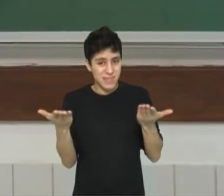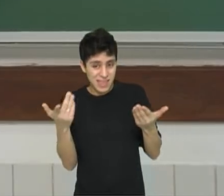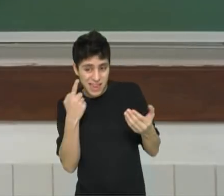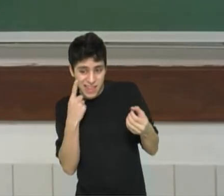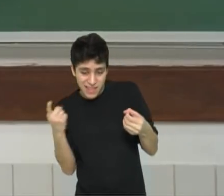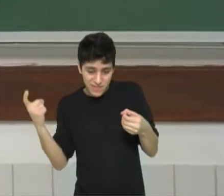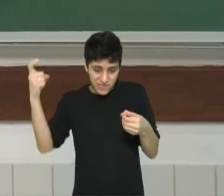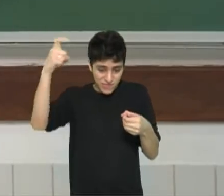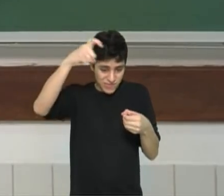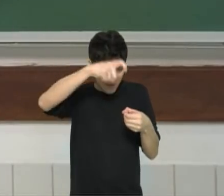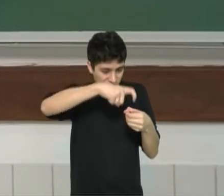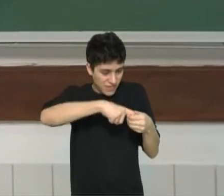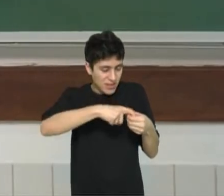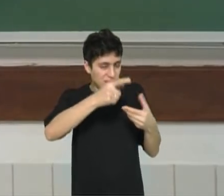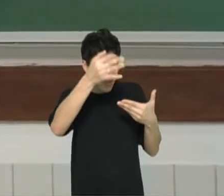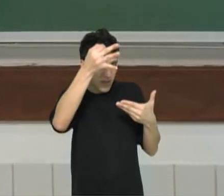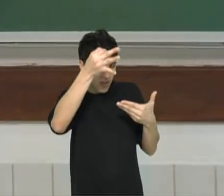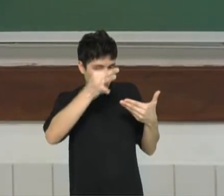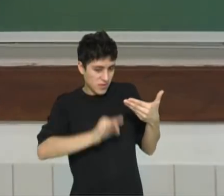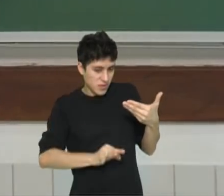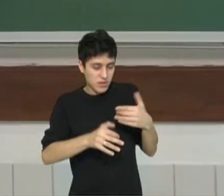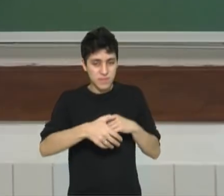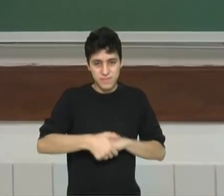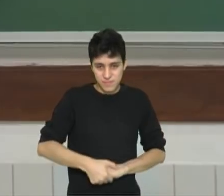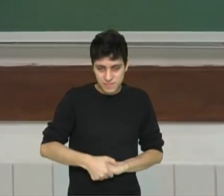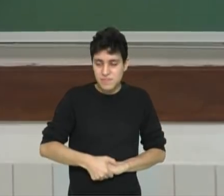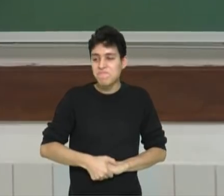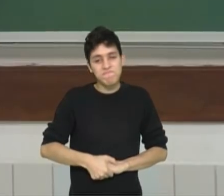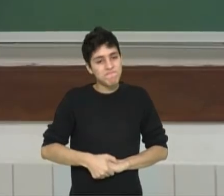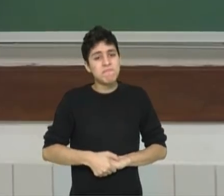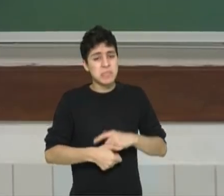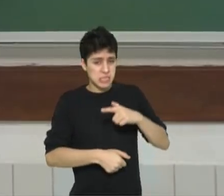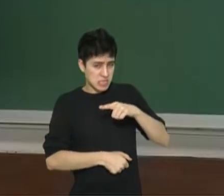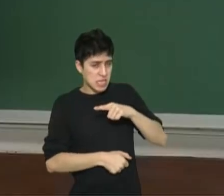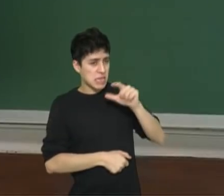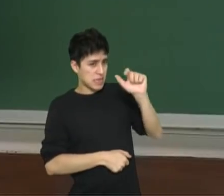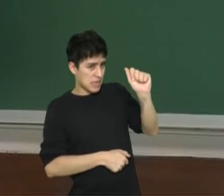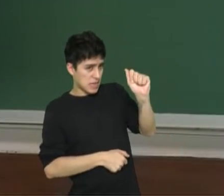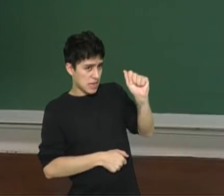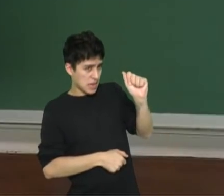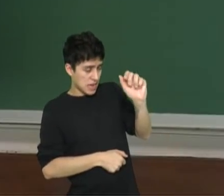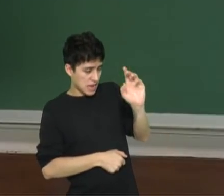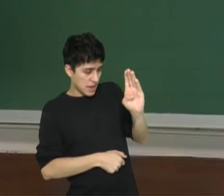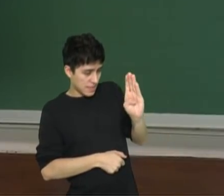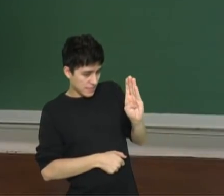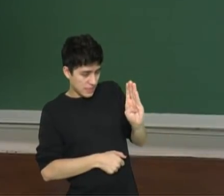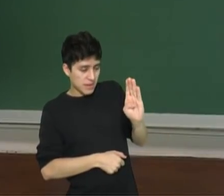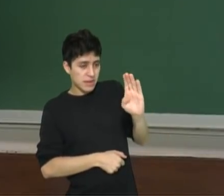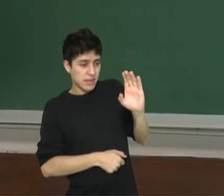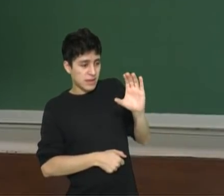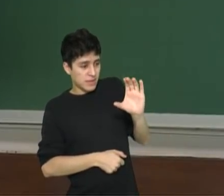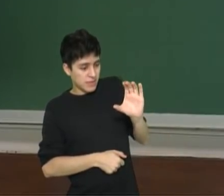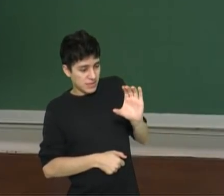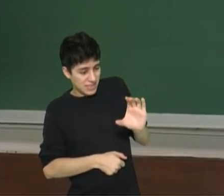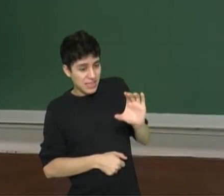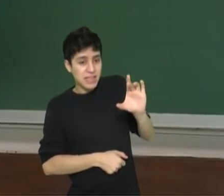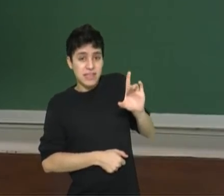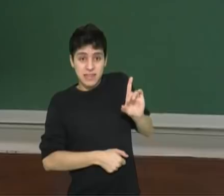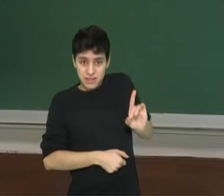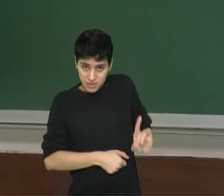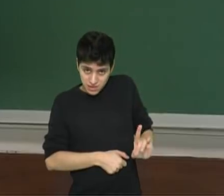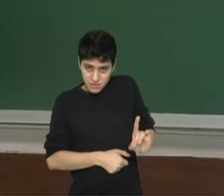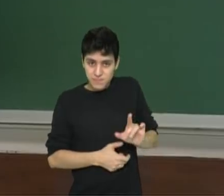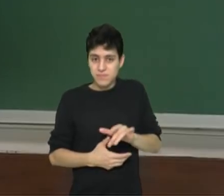Voltando aqui, vamos para a correção. Então, eu dei as opções, né, para vocês. Opção A, opção B, C